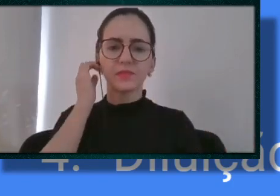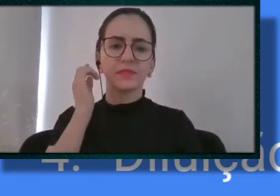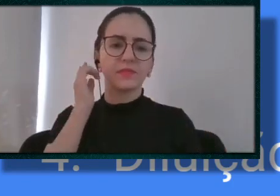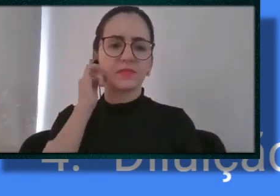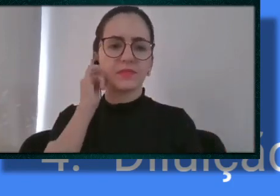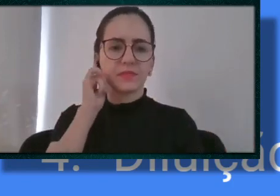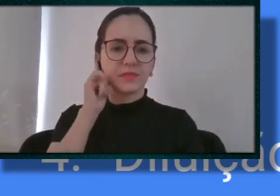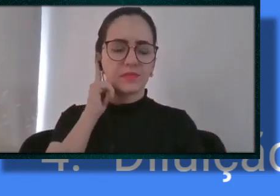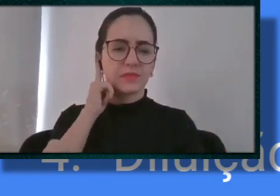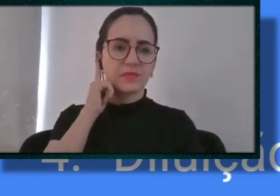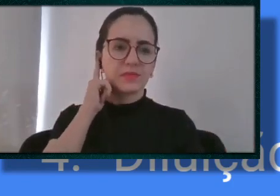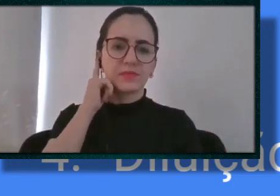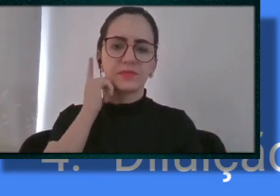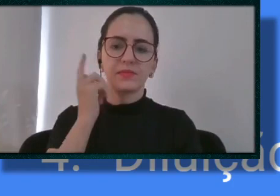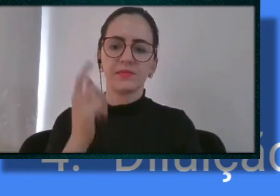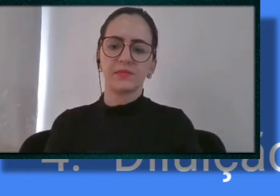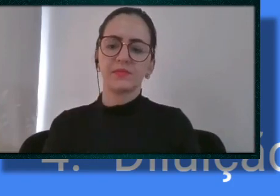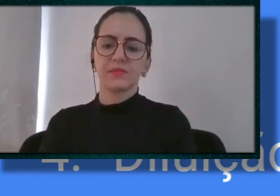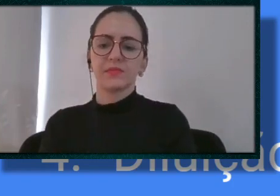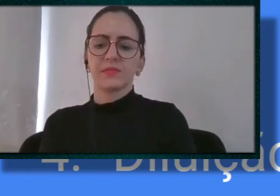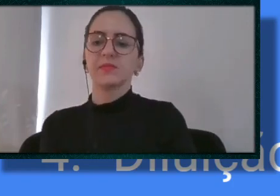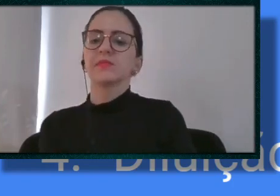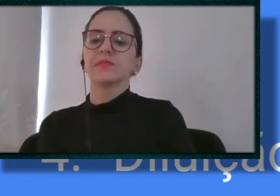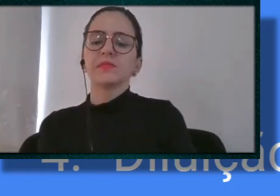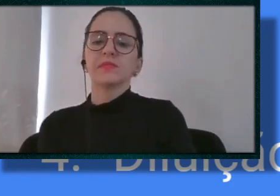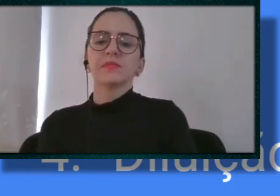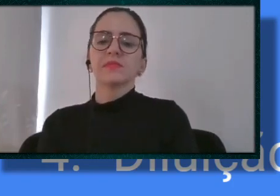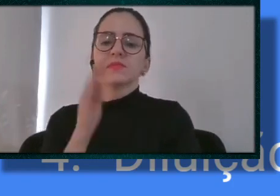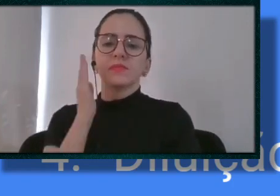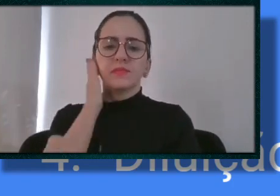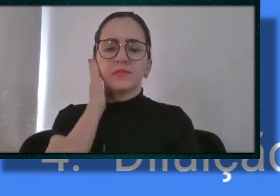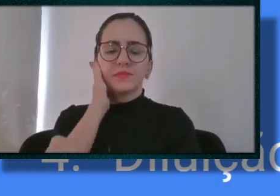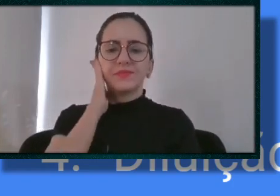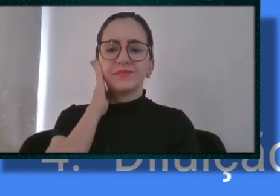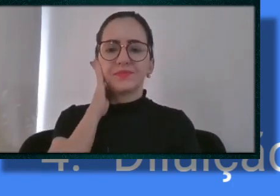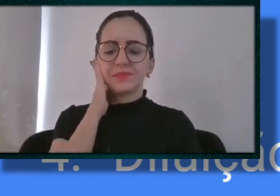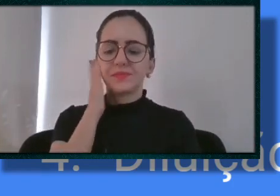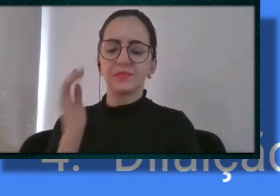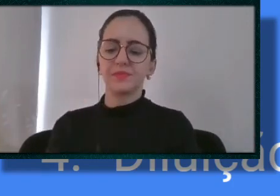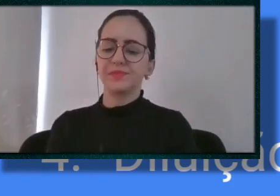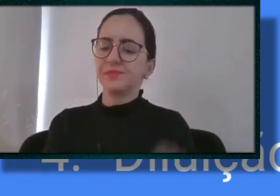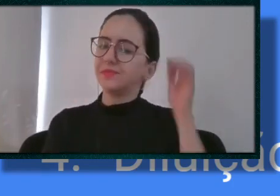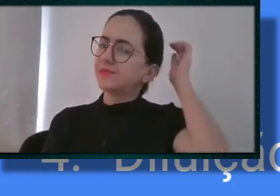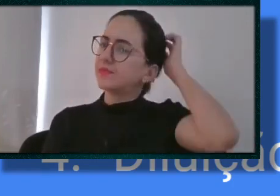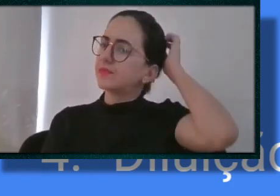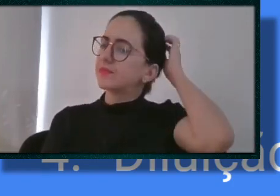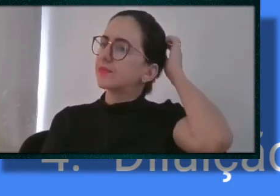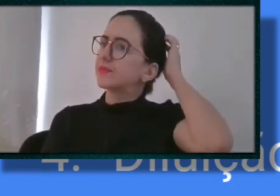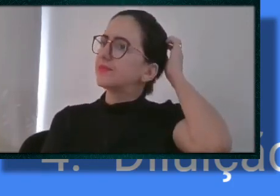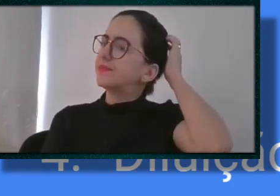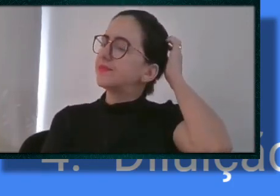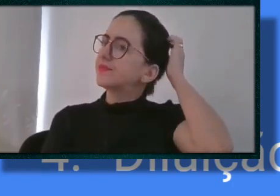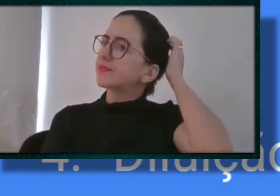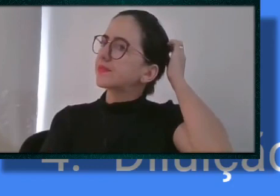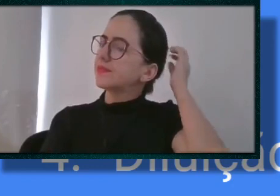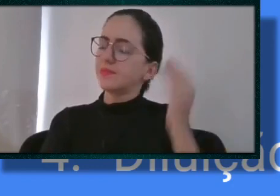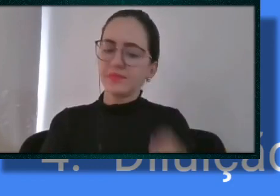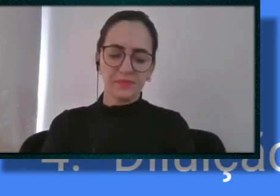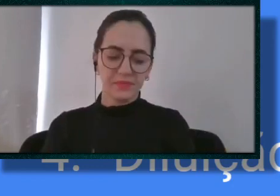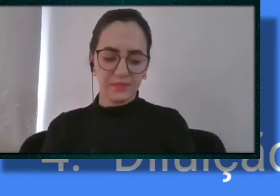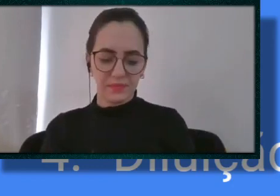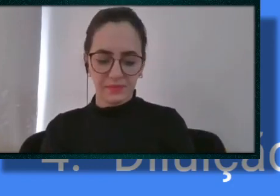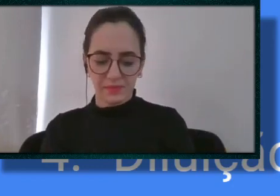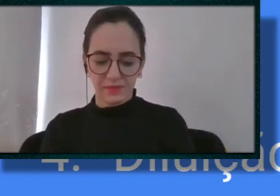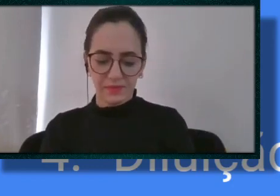de mol de sal de cozinha e de água vai ser esse 0,06 mols. Só que o que a gente quer saber não é o número de mols, mas quer saber